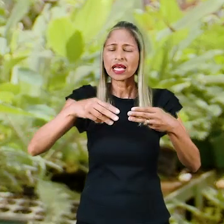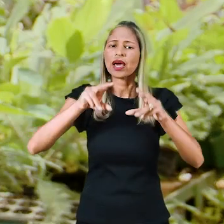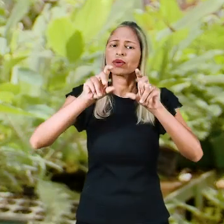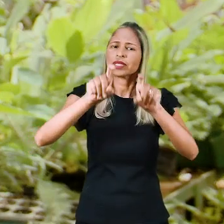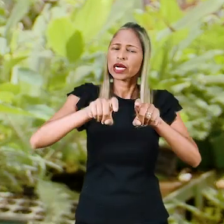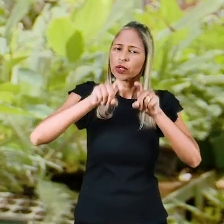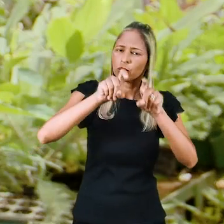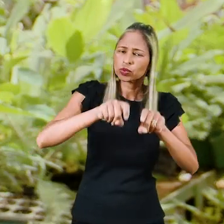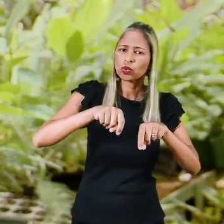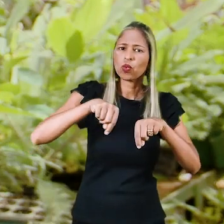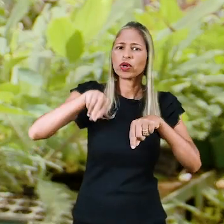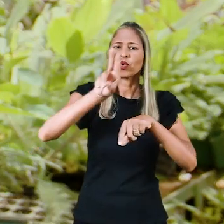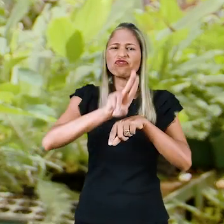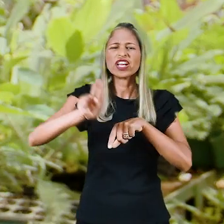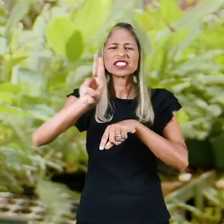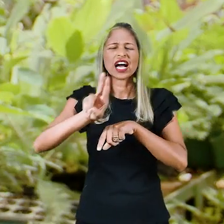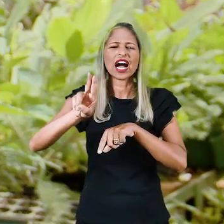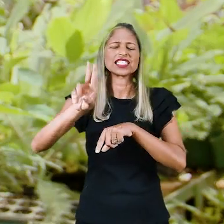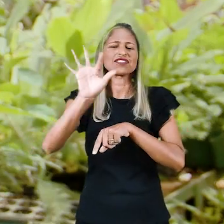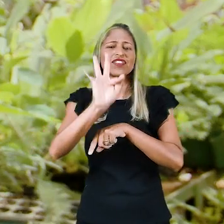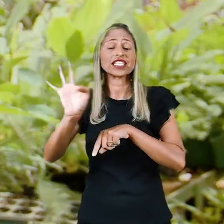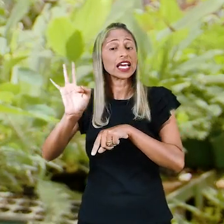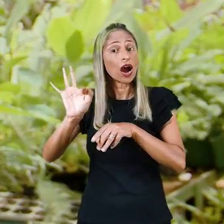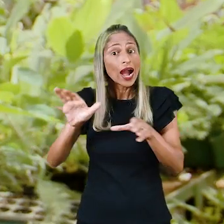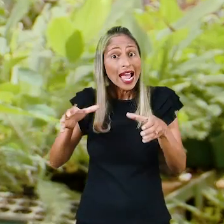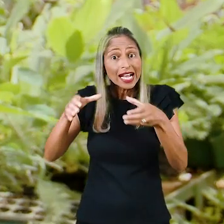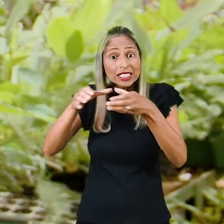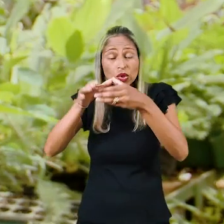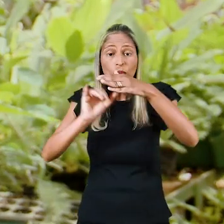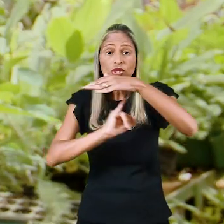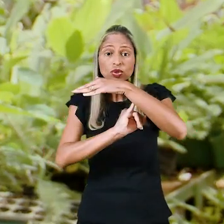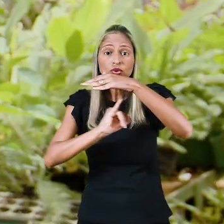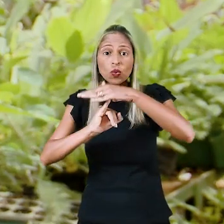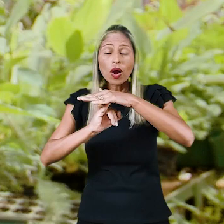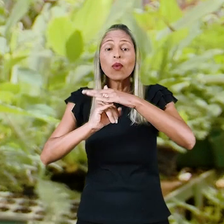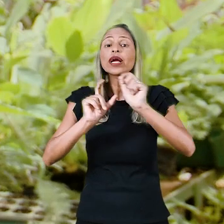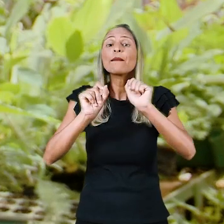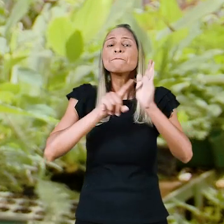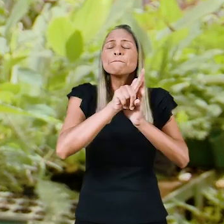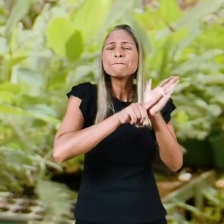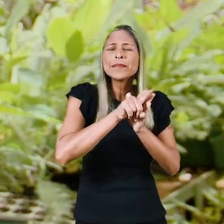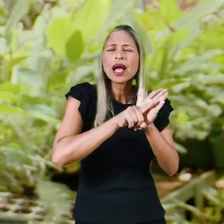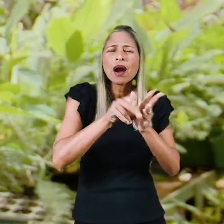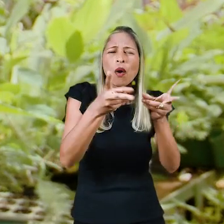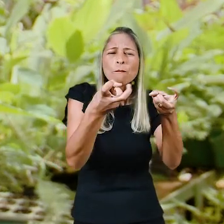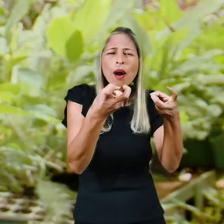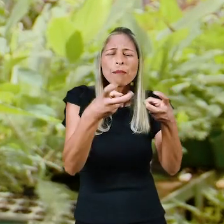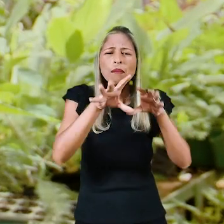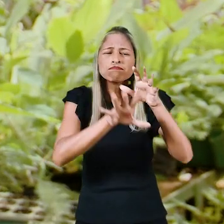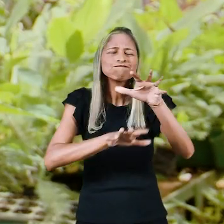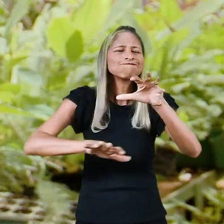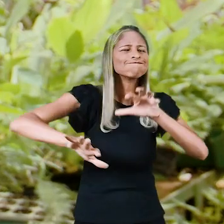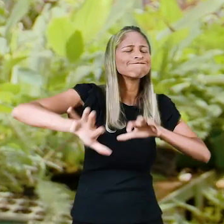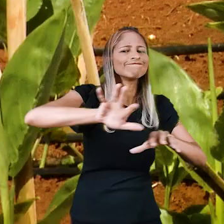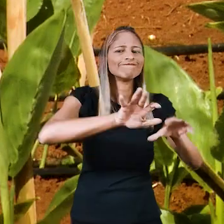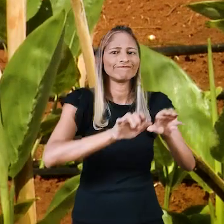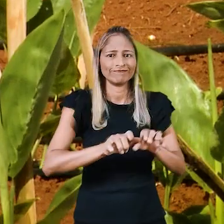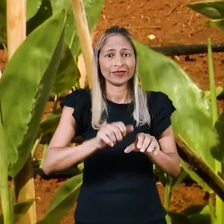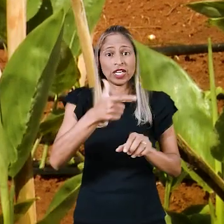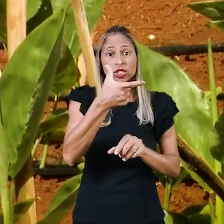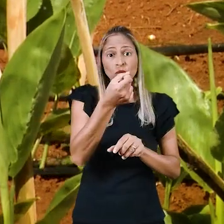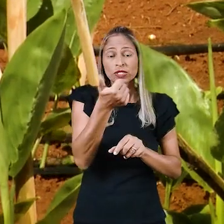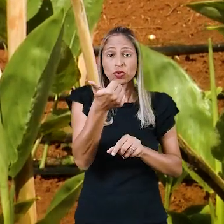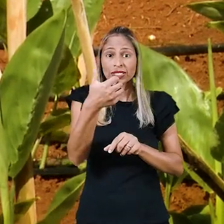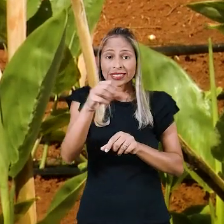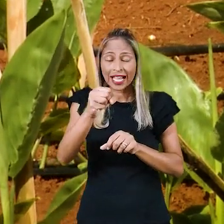da Agricultura, universidades federais, trabalhando, resgatando essa biodiversidade. Então,